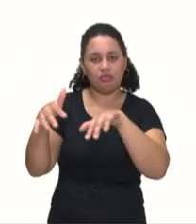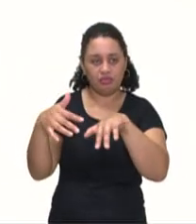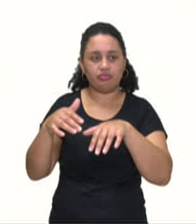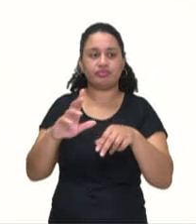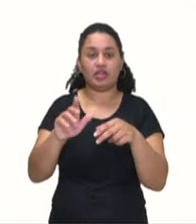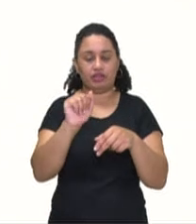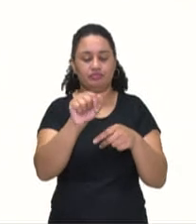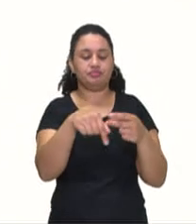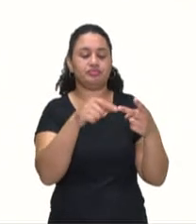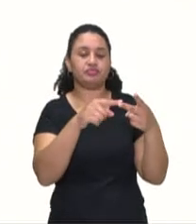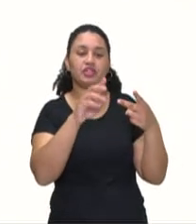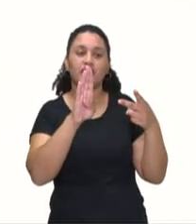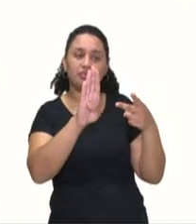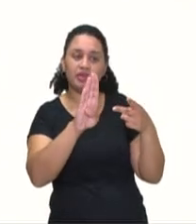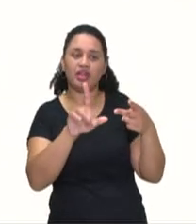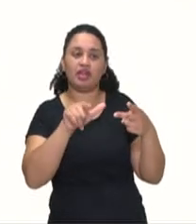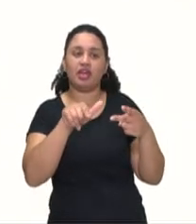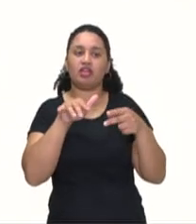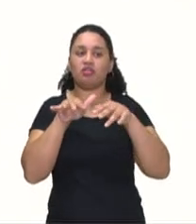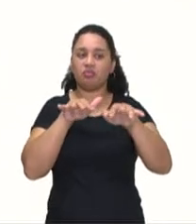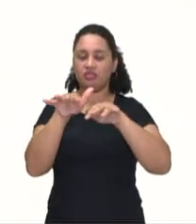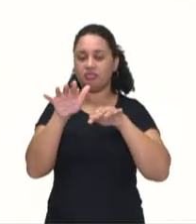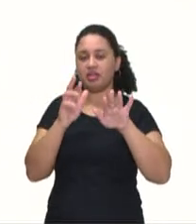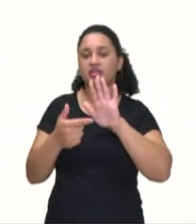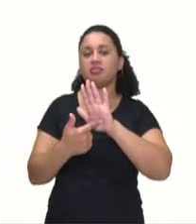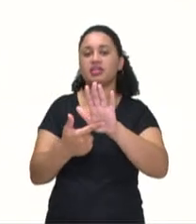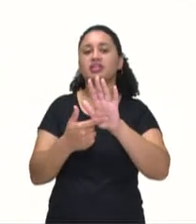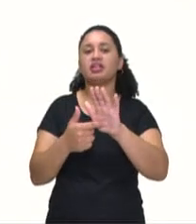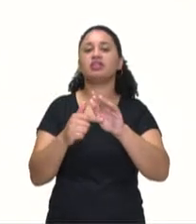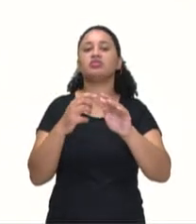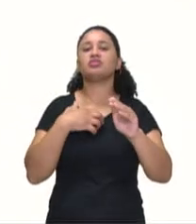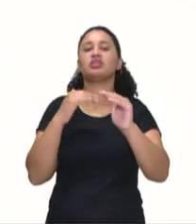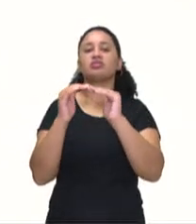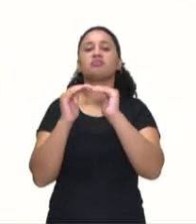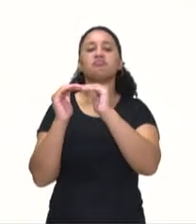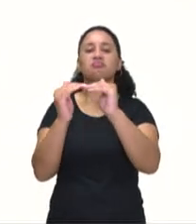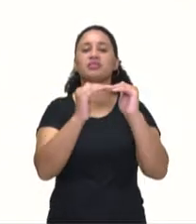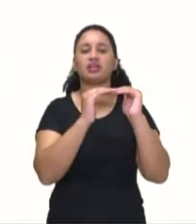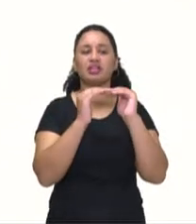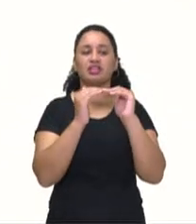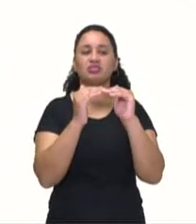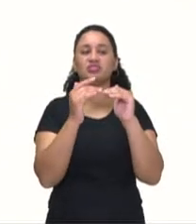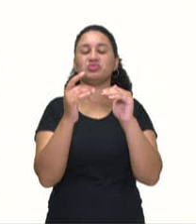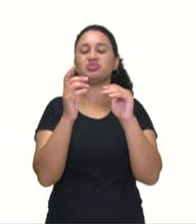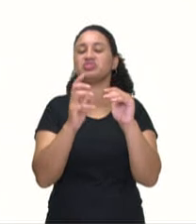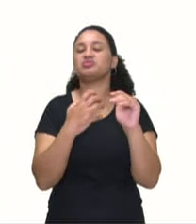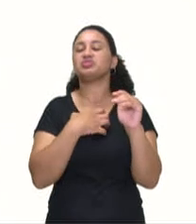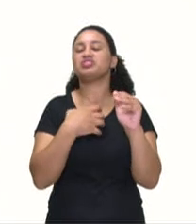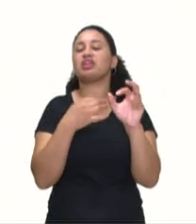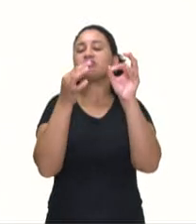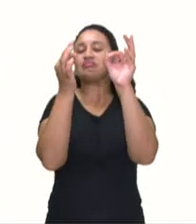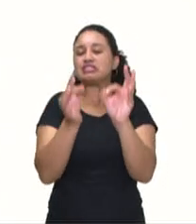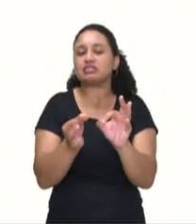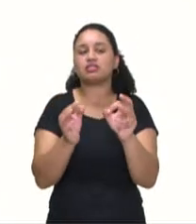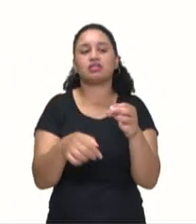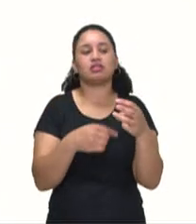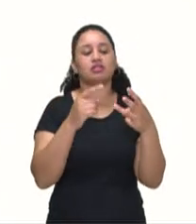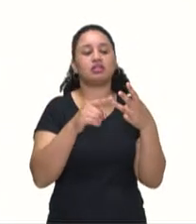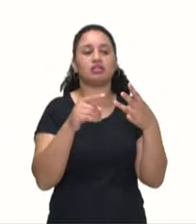letra A. Letra B. É que nela o movimento é representado com maior precisão. E letra